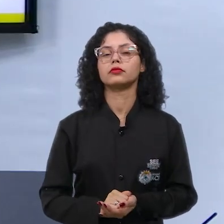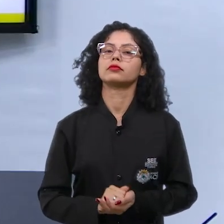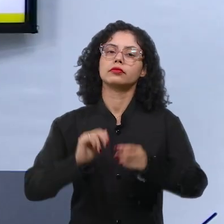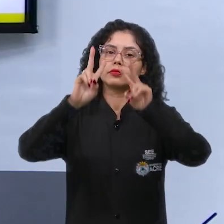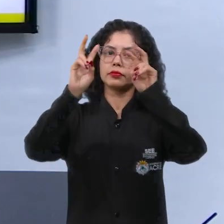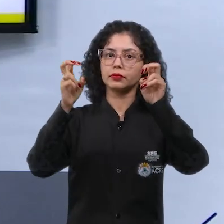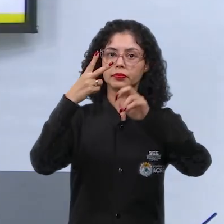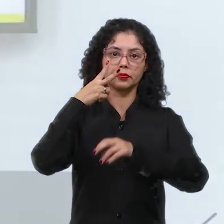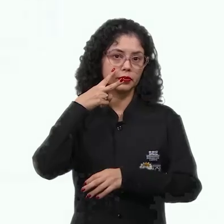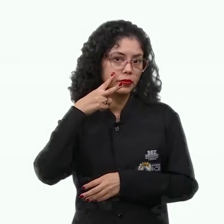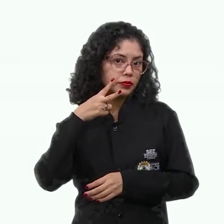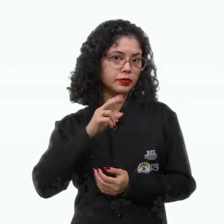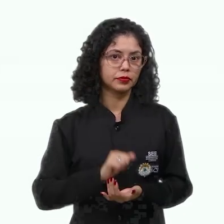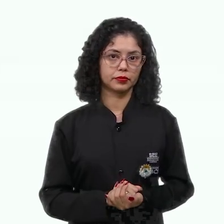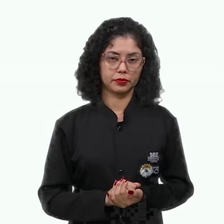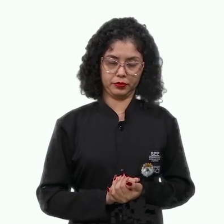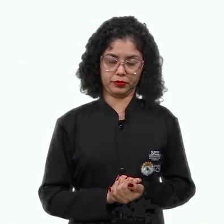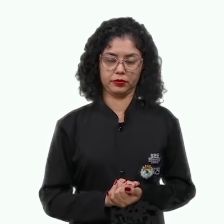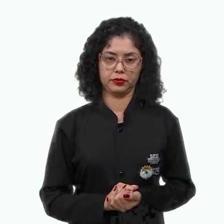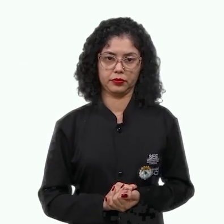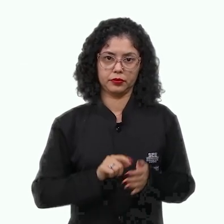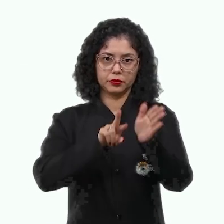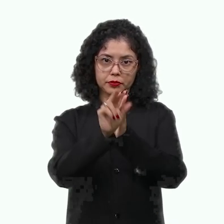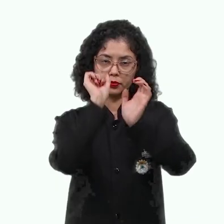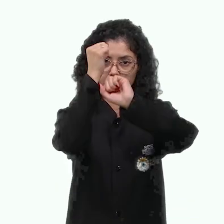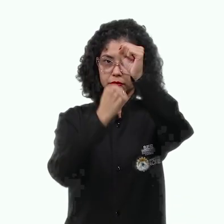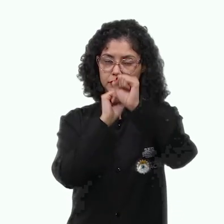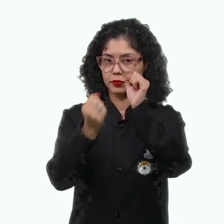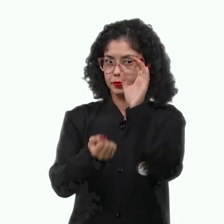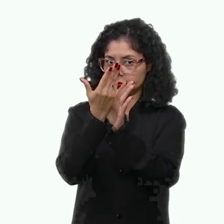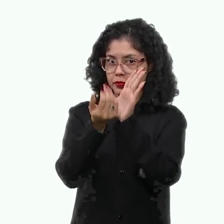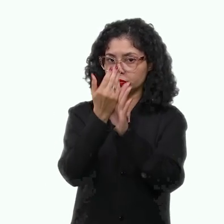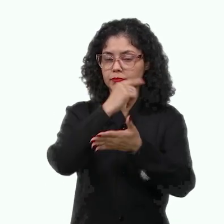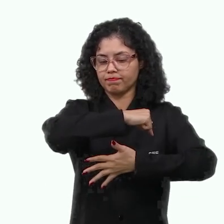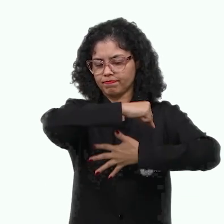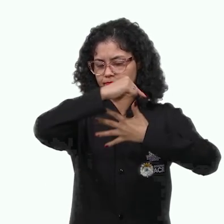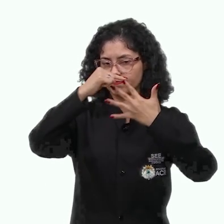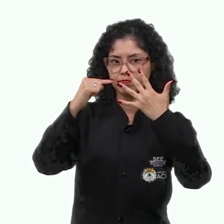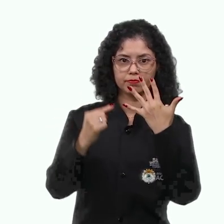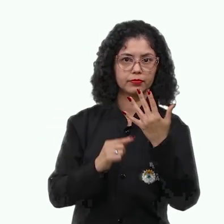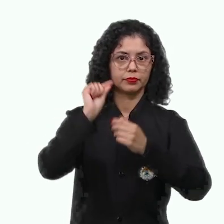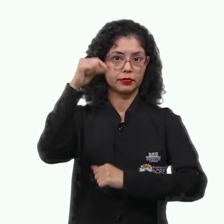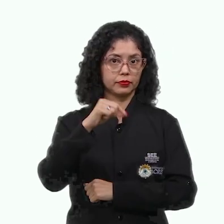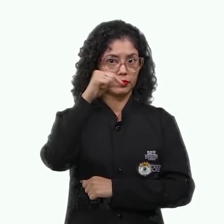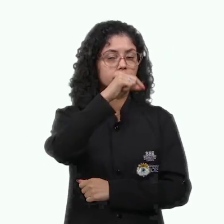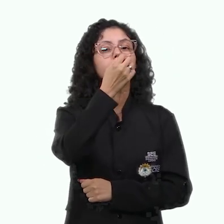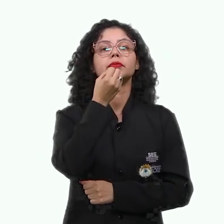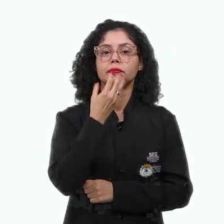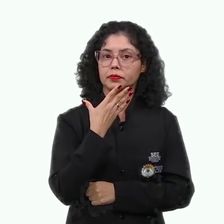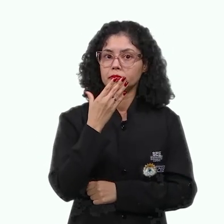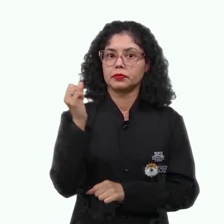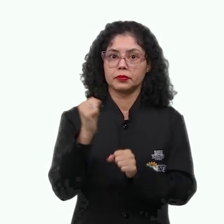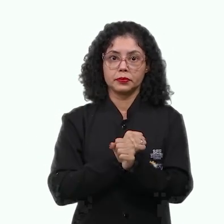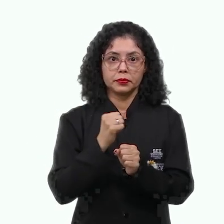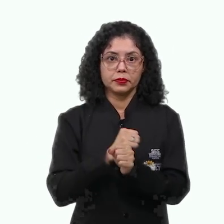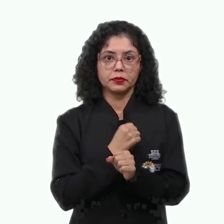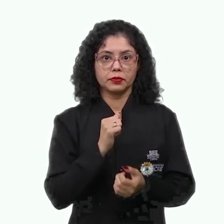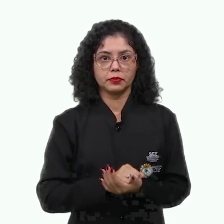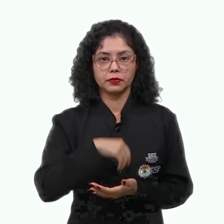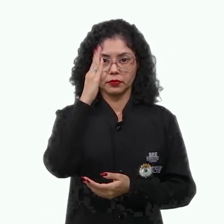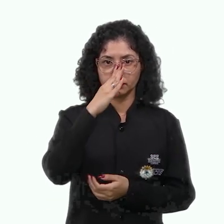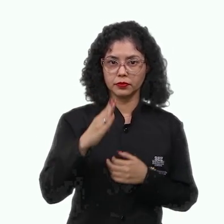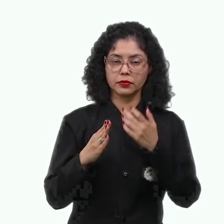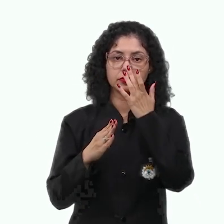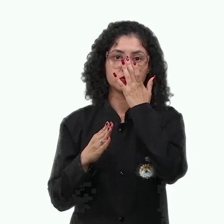esse tema. Olha só. Uma biofábrica pode produzir bilhões de insetos benéficos por ano. No